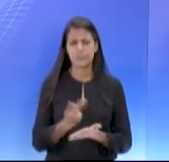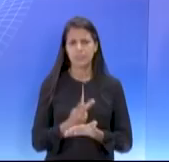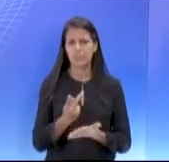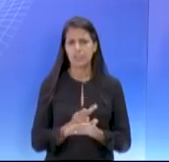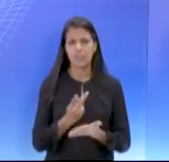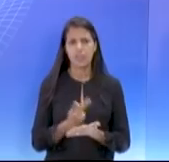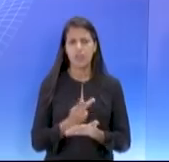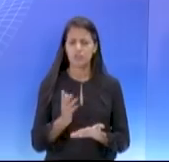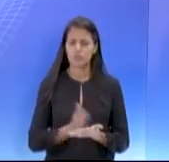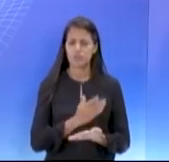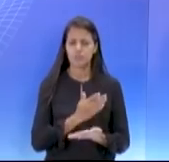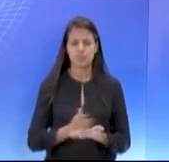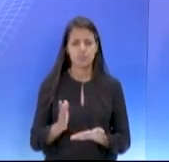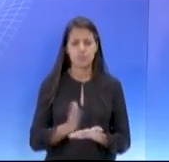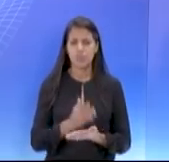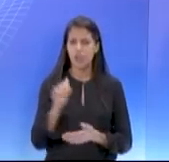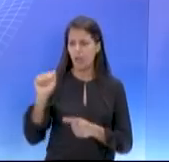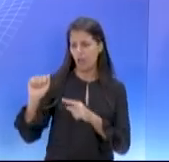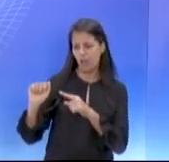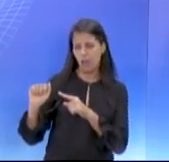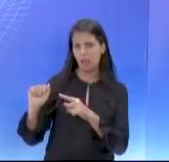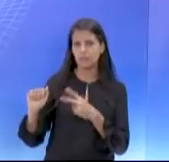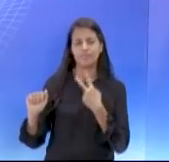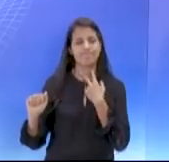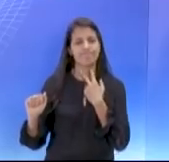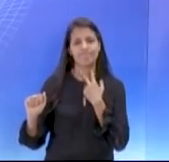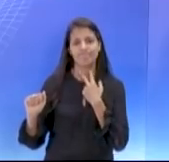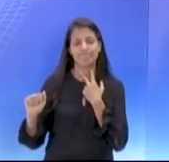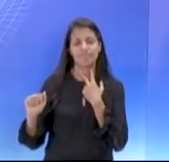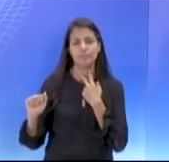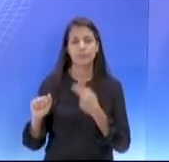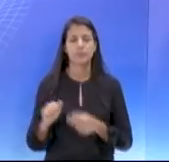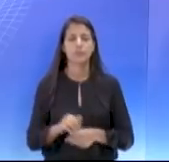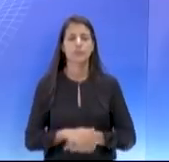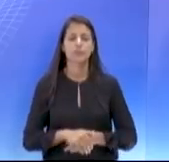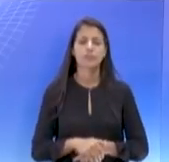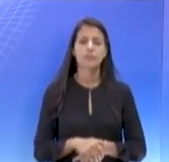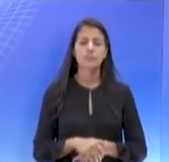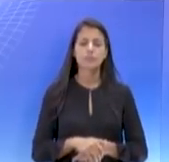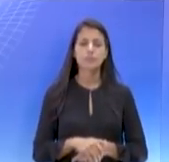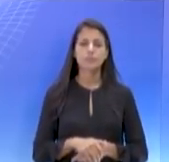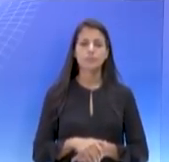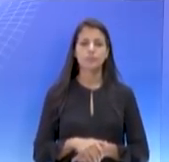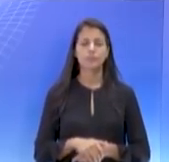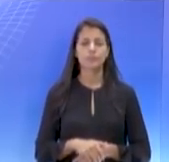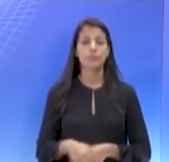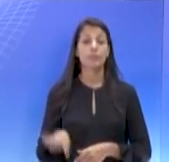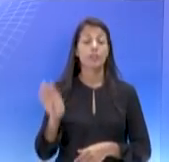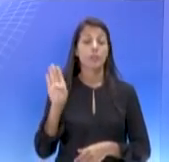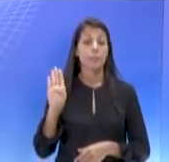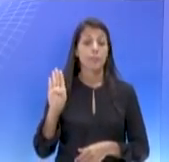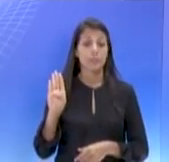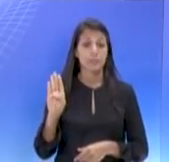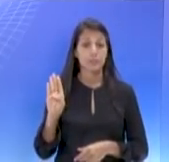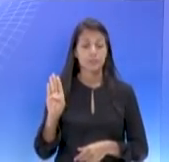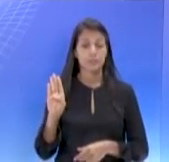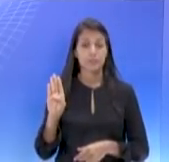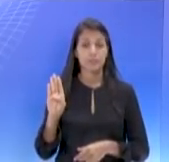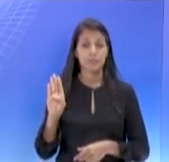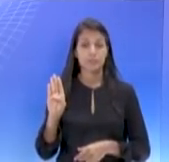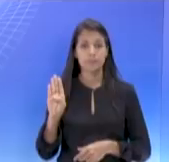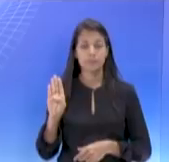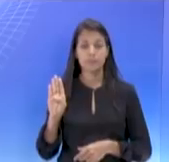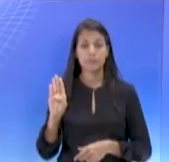vamos descartar isso aí, né? Isolamento? Pois está falando que lá tinha era um corredor comercial? Descartada. Isso